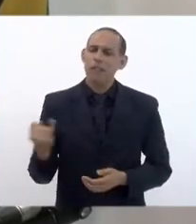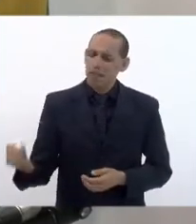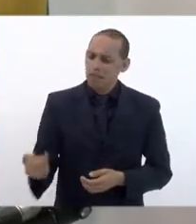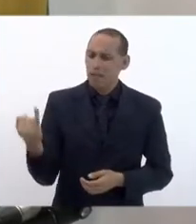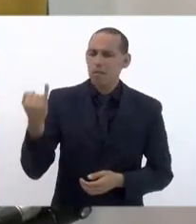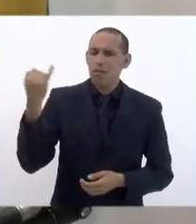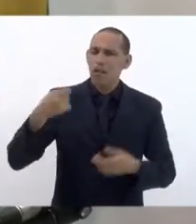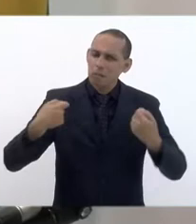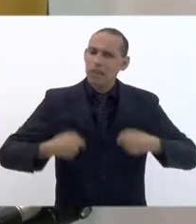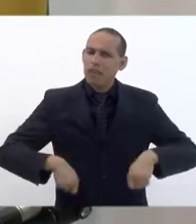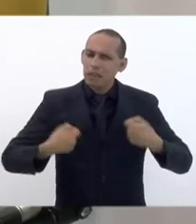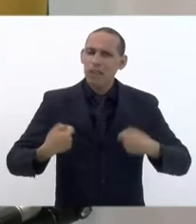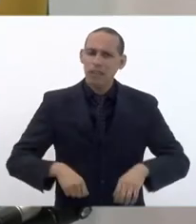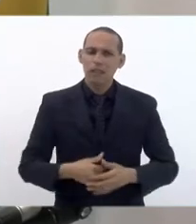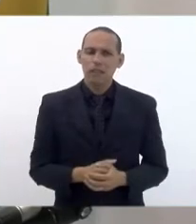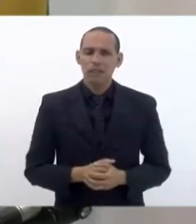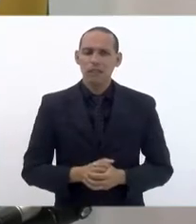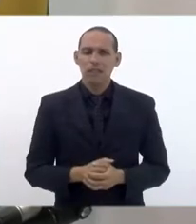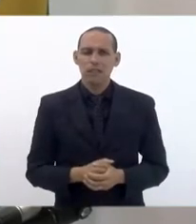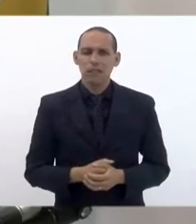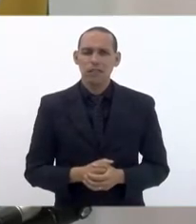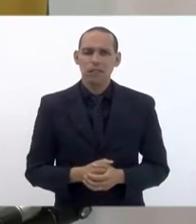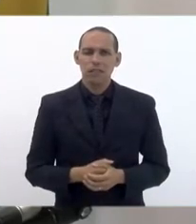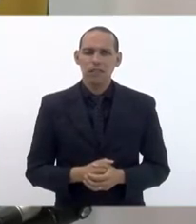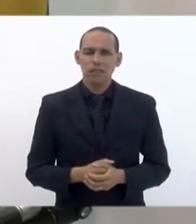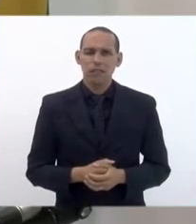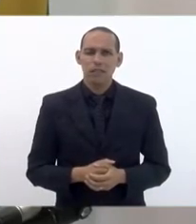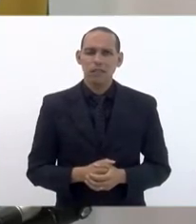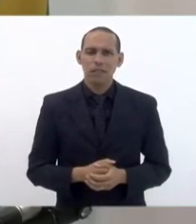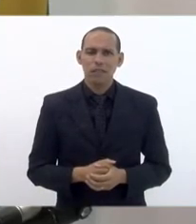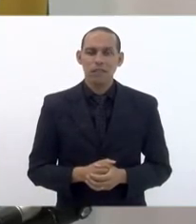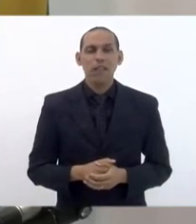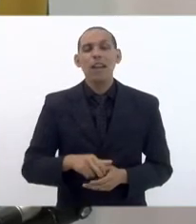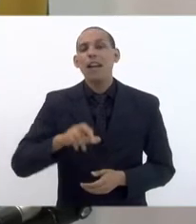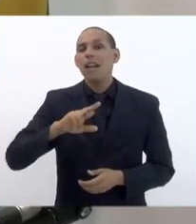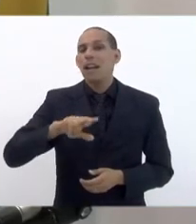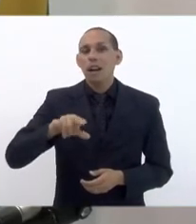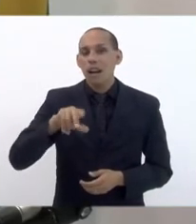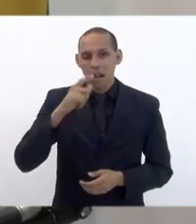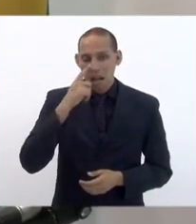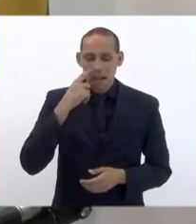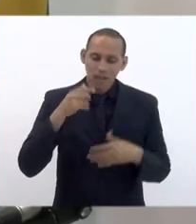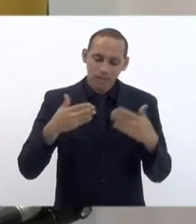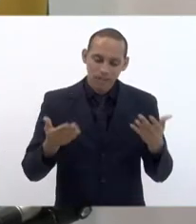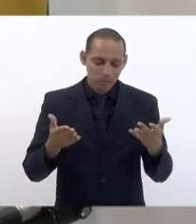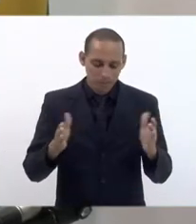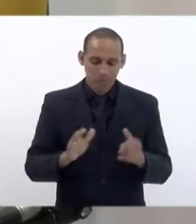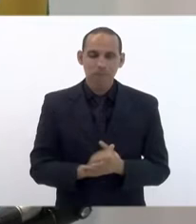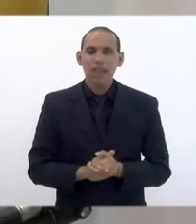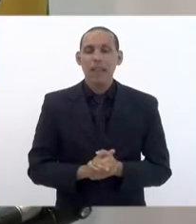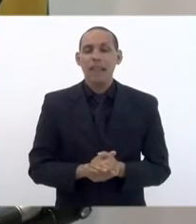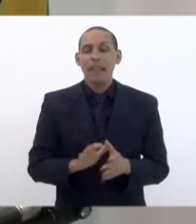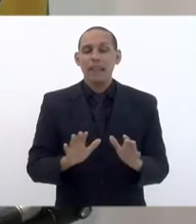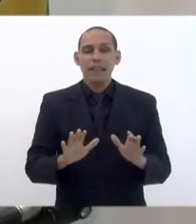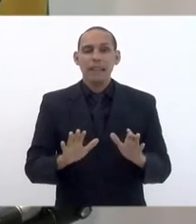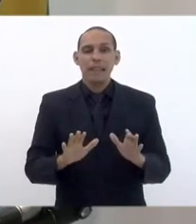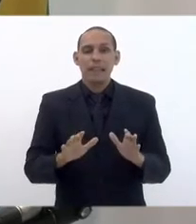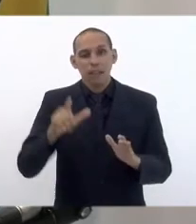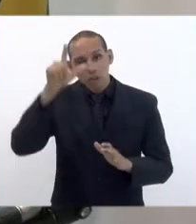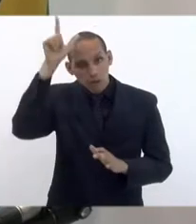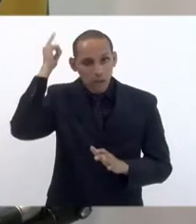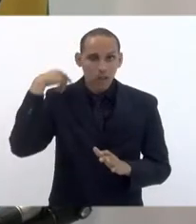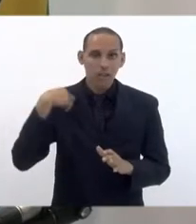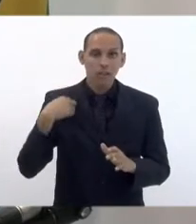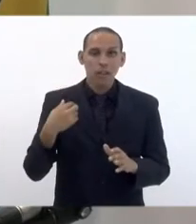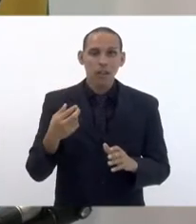importante nos estacionamentos públicos. Não, mesmo. Além de tudo, não é caro. Enfim, esse é o primeiro ponto. Mas, Luiz, eu queria divergir